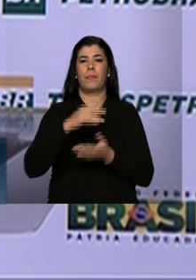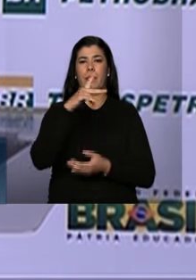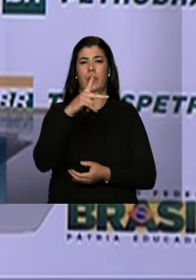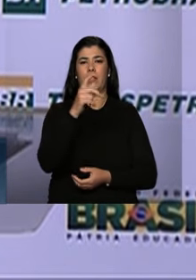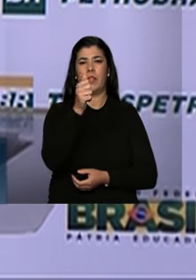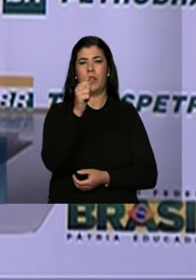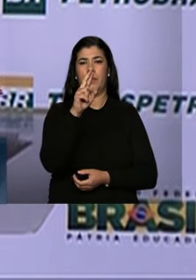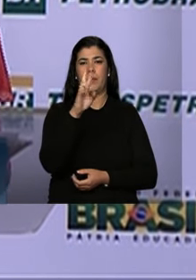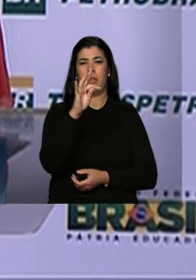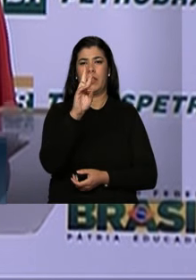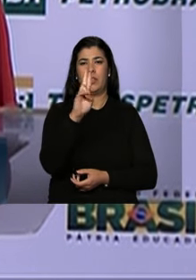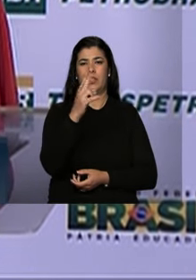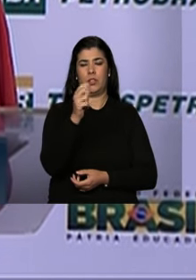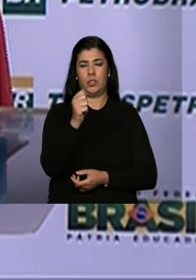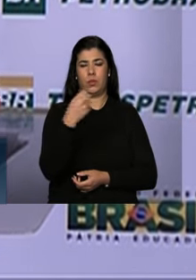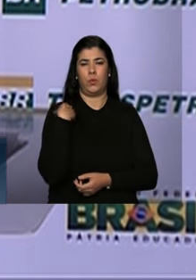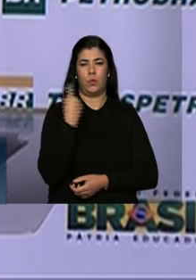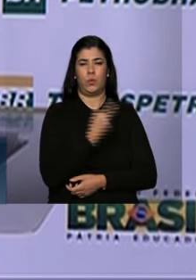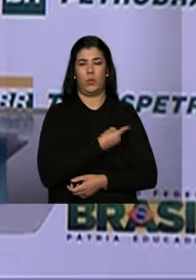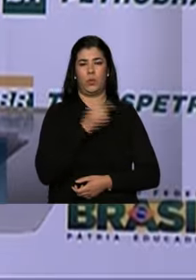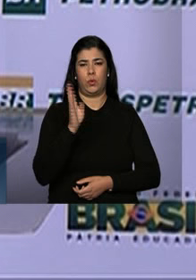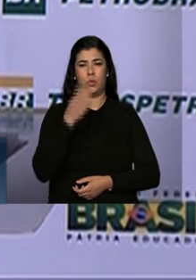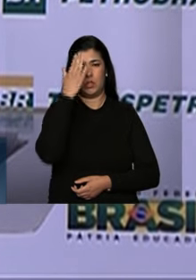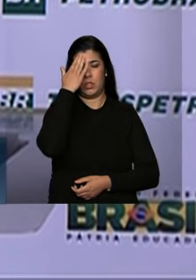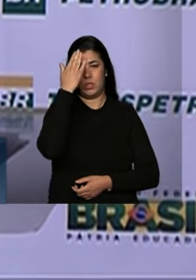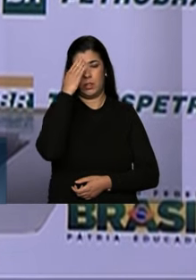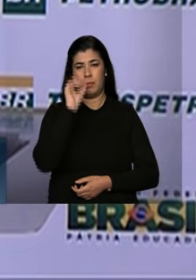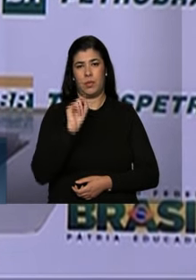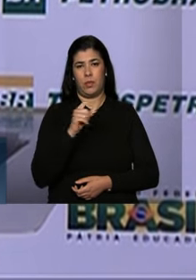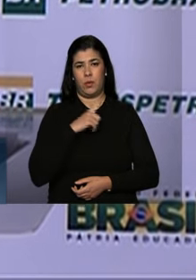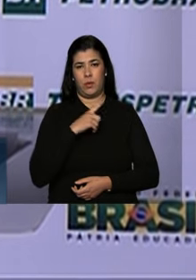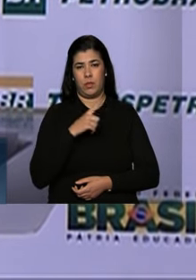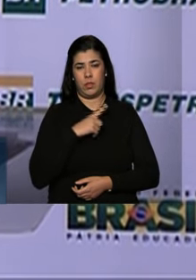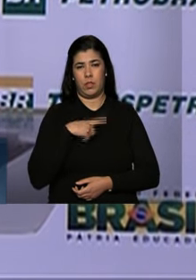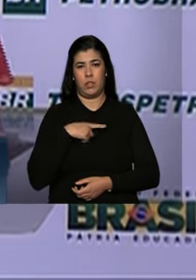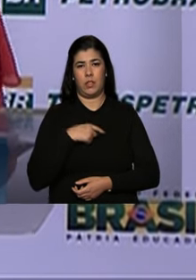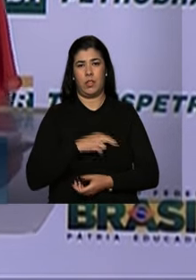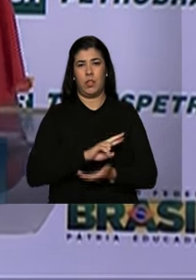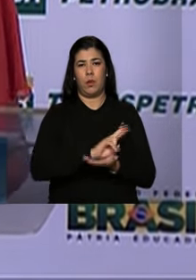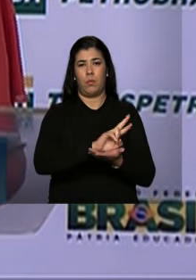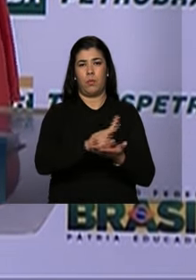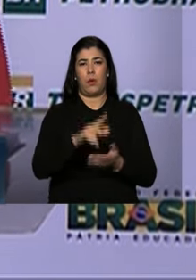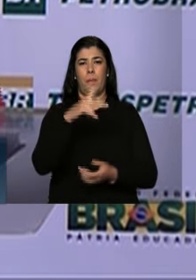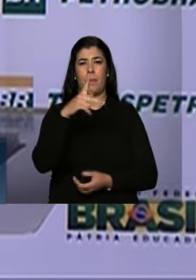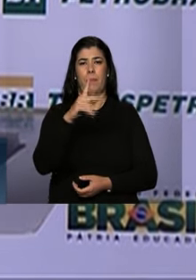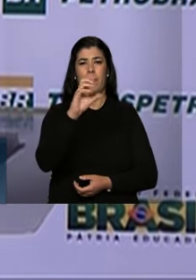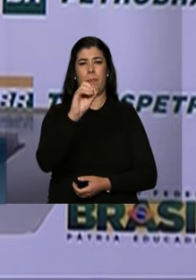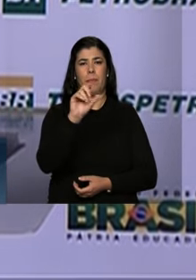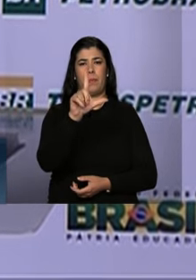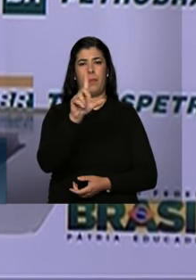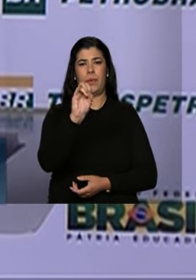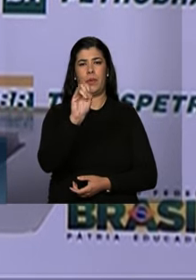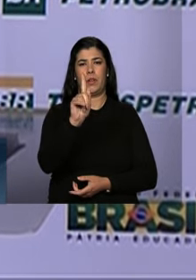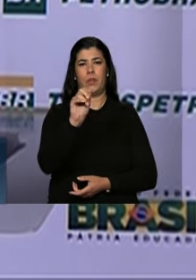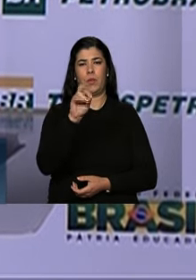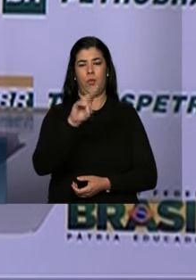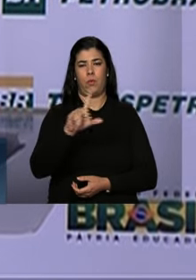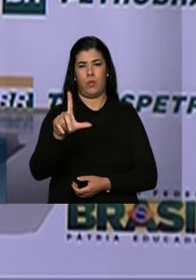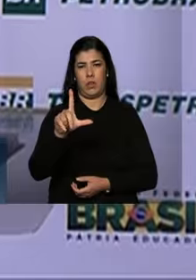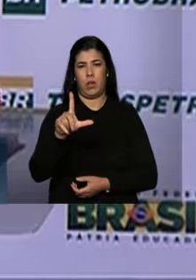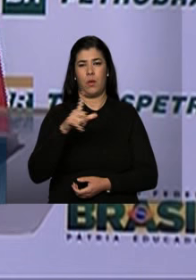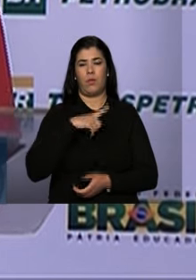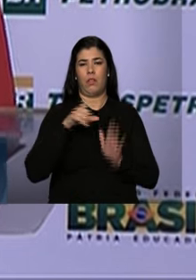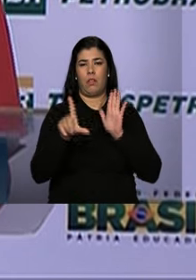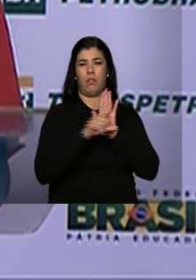seguinte: nós sabemos que na poligonal do petróleo, que está definida em lei, tem petróleo de